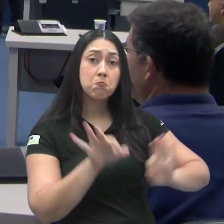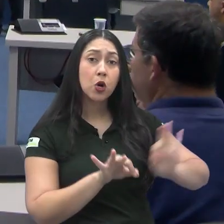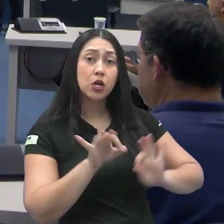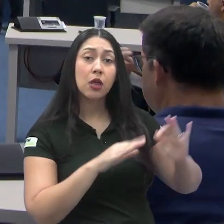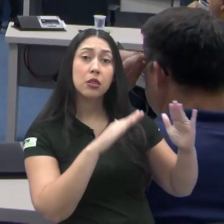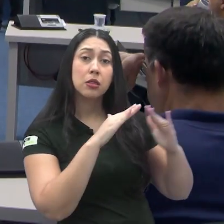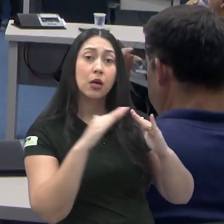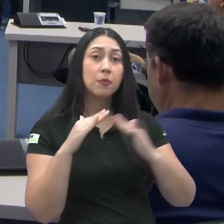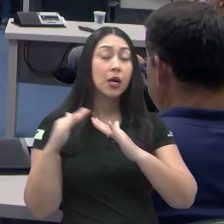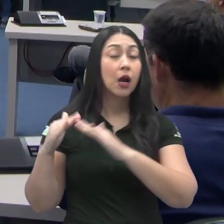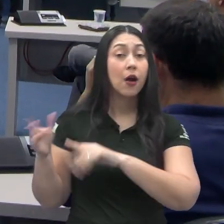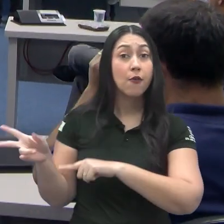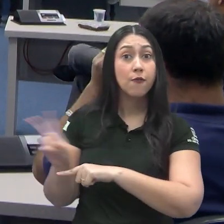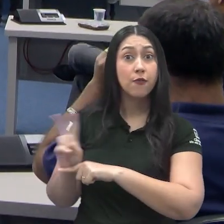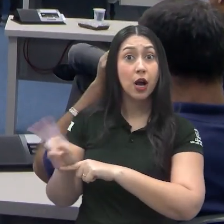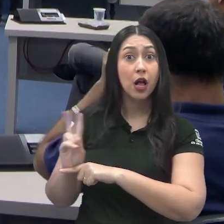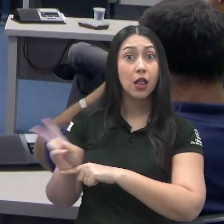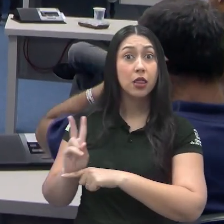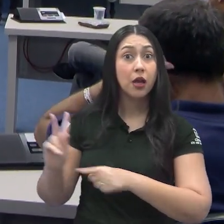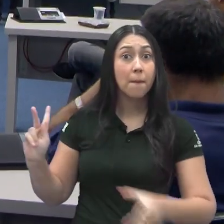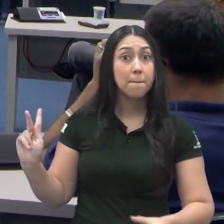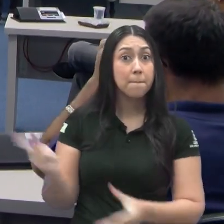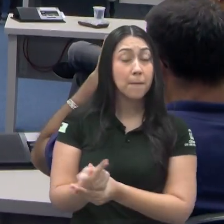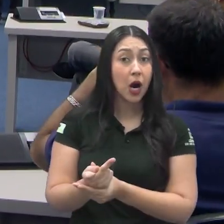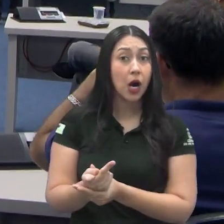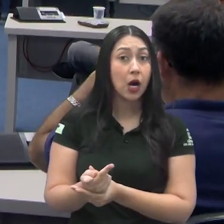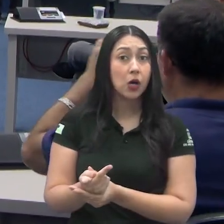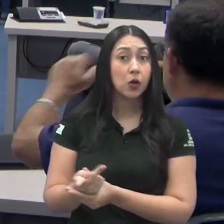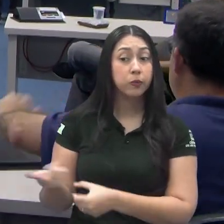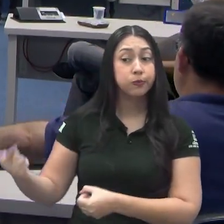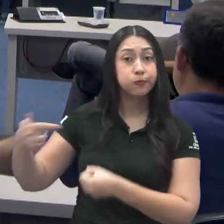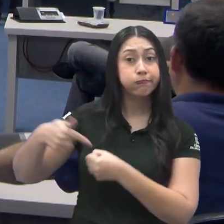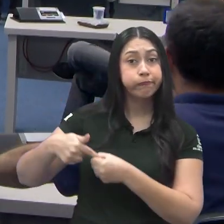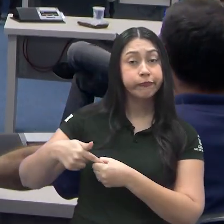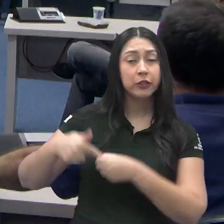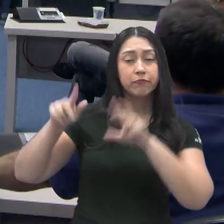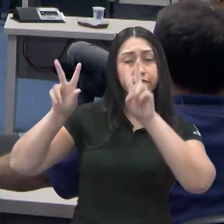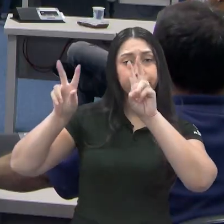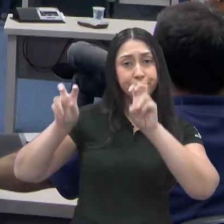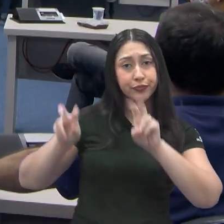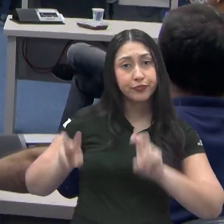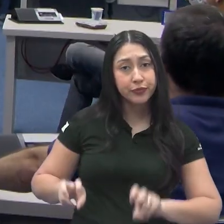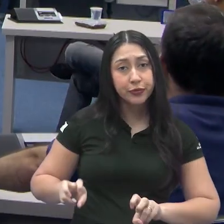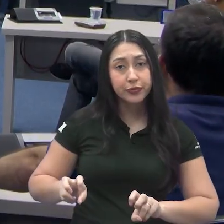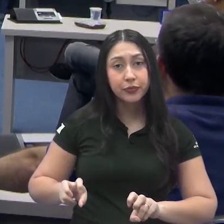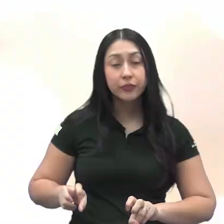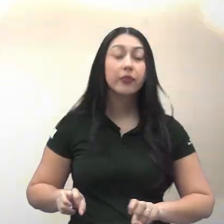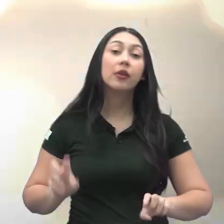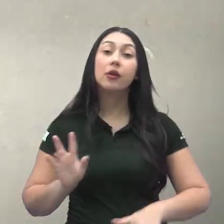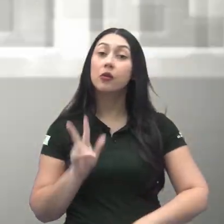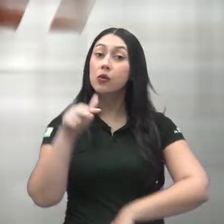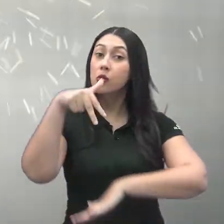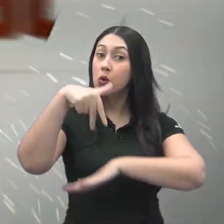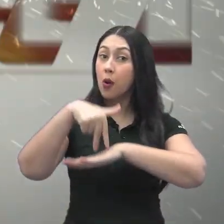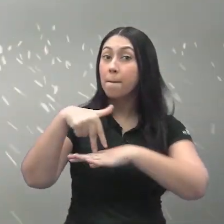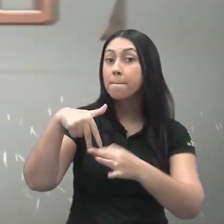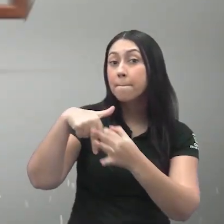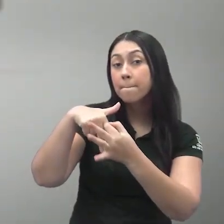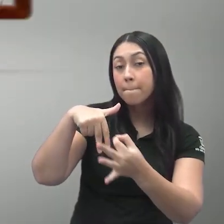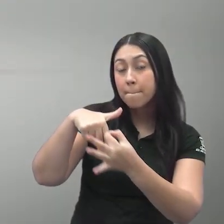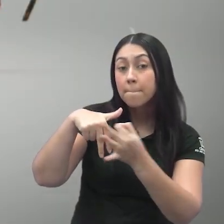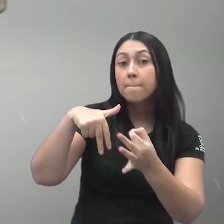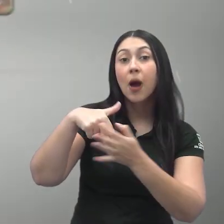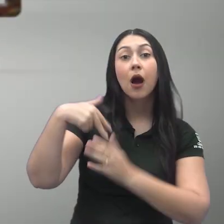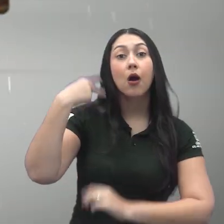habitacionais, fiscalização do PROCON em postos de combustíveis, entre outras demandas. Durante o